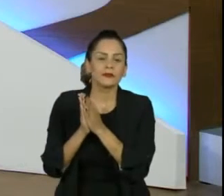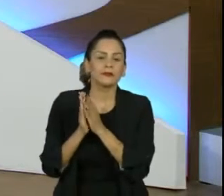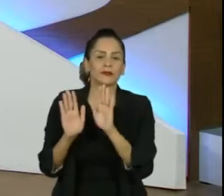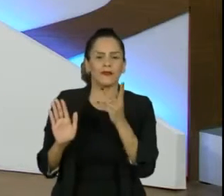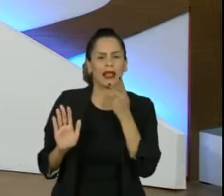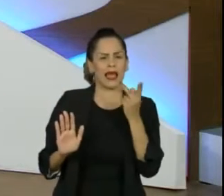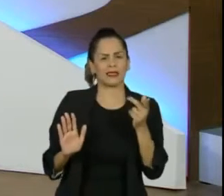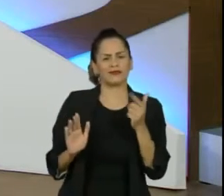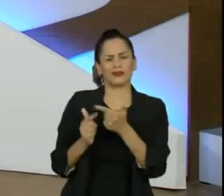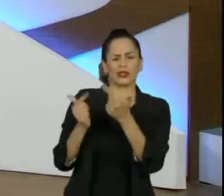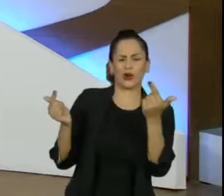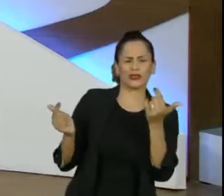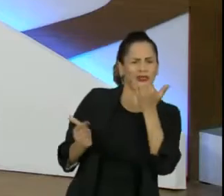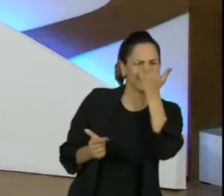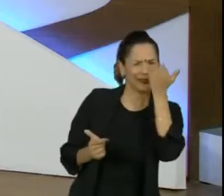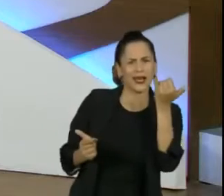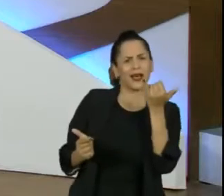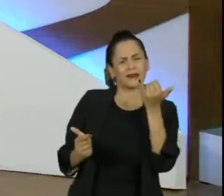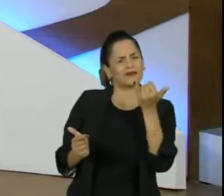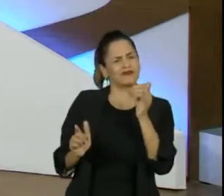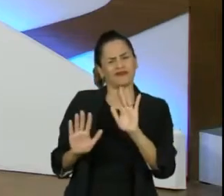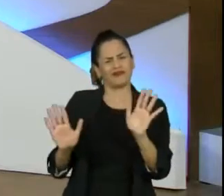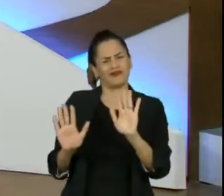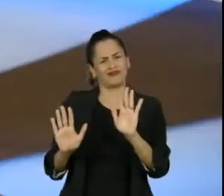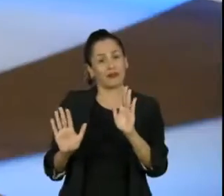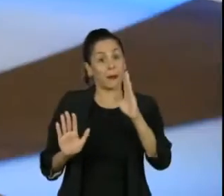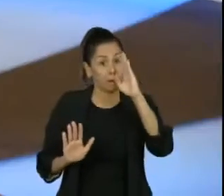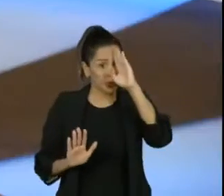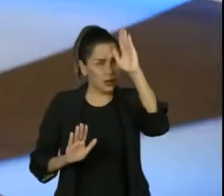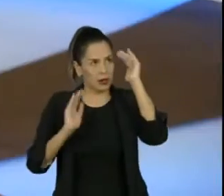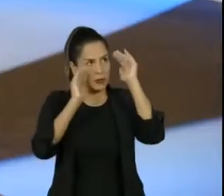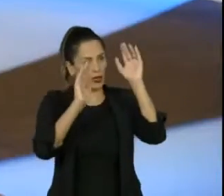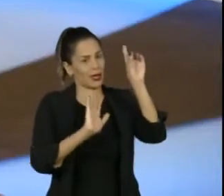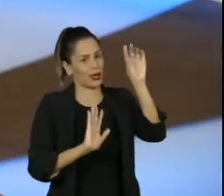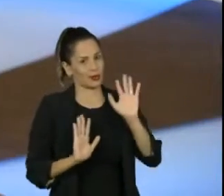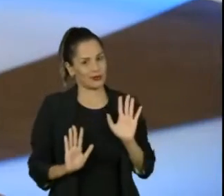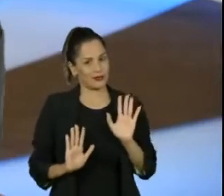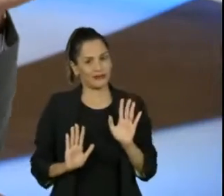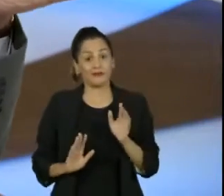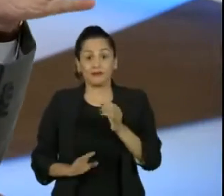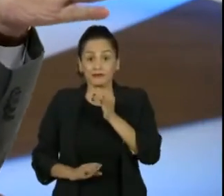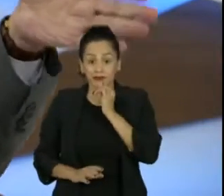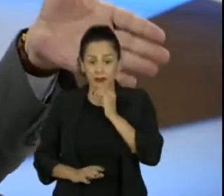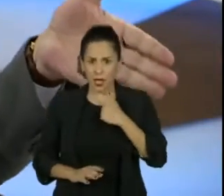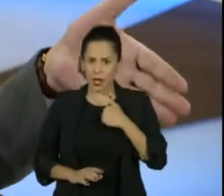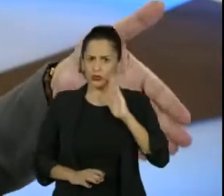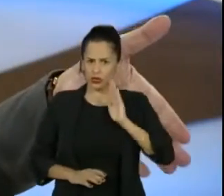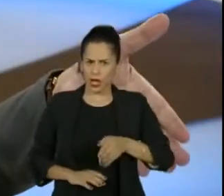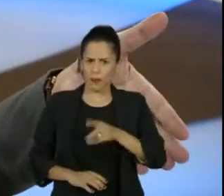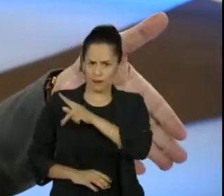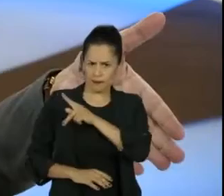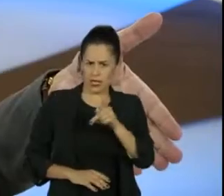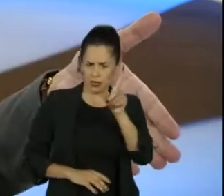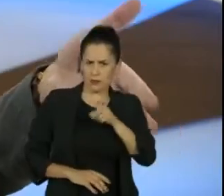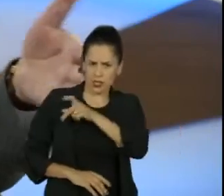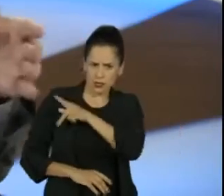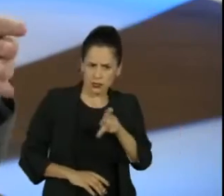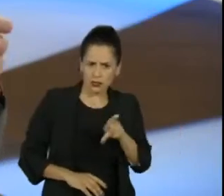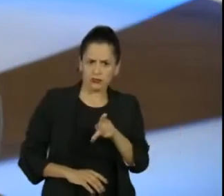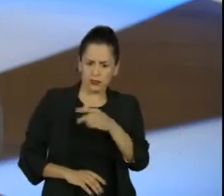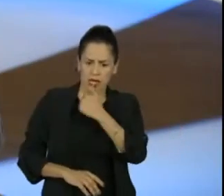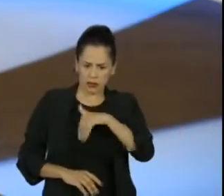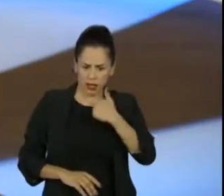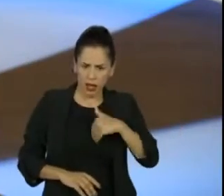Deus, né? Um cara que sai do Atlético, como eu saí, que sai de uma tempestade, né? Nós